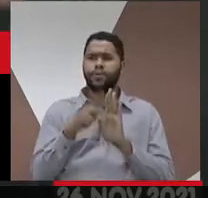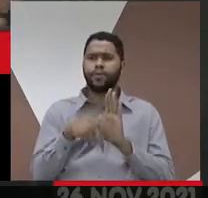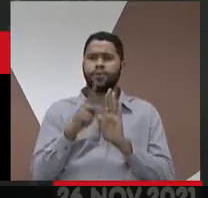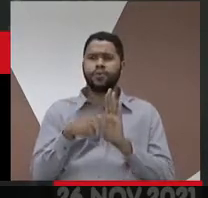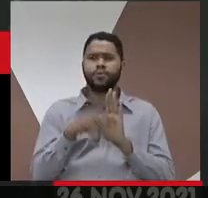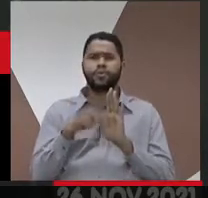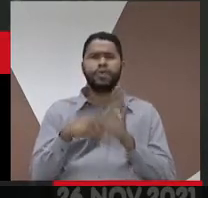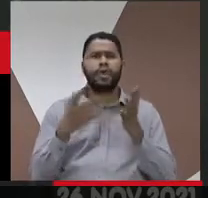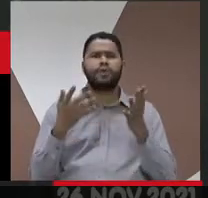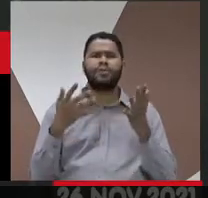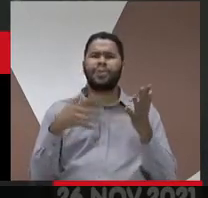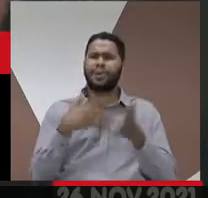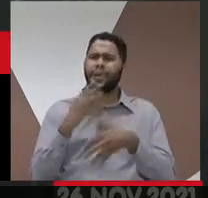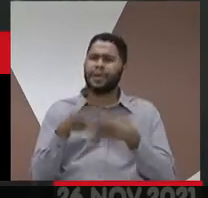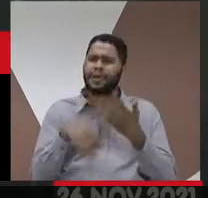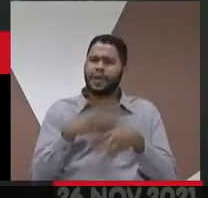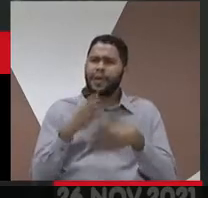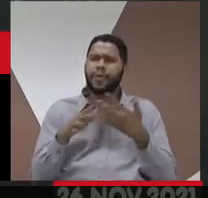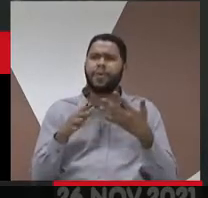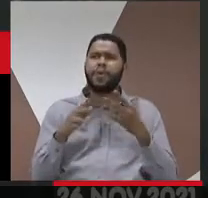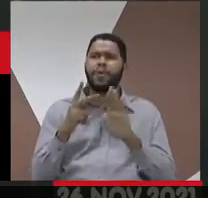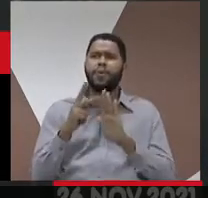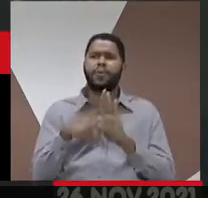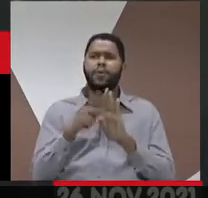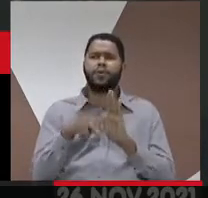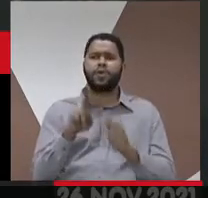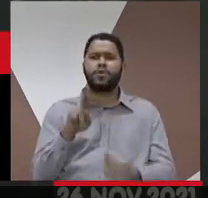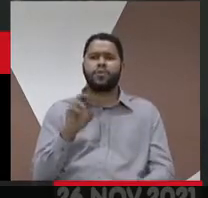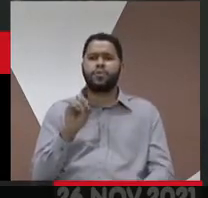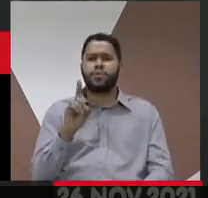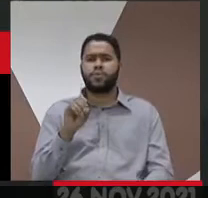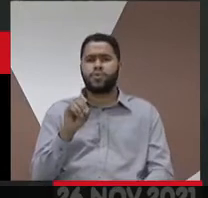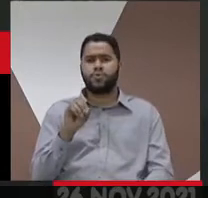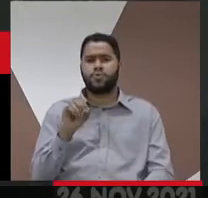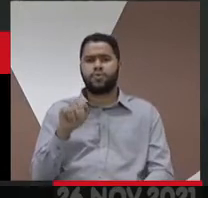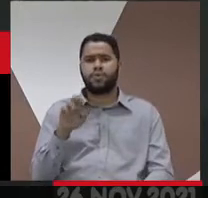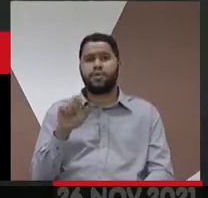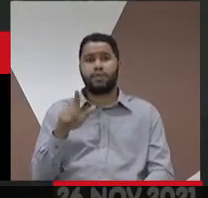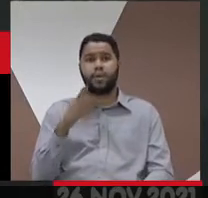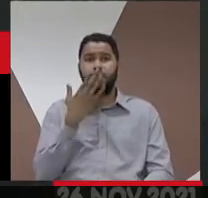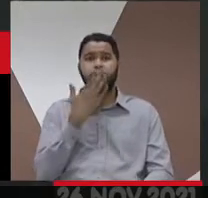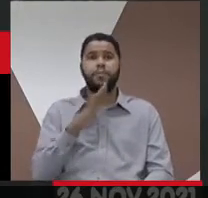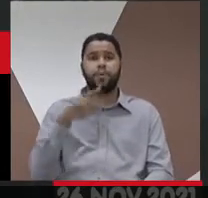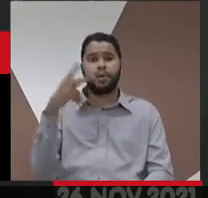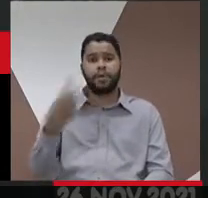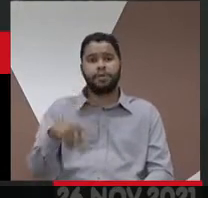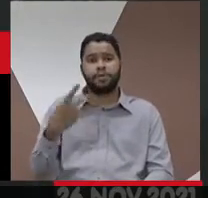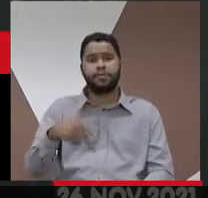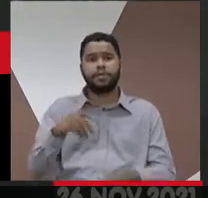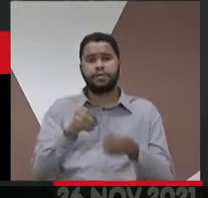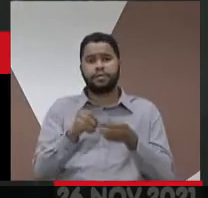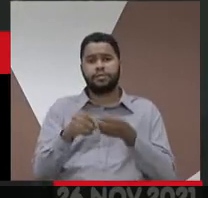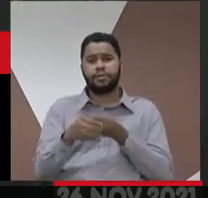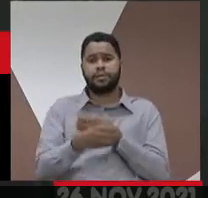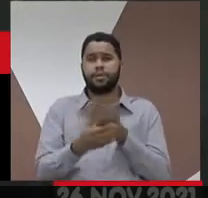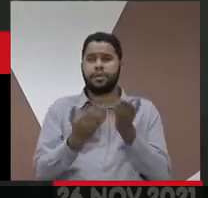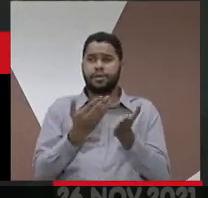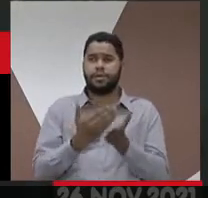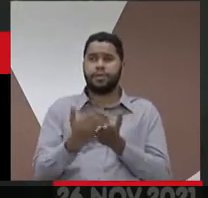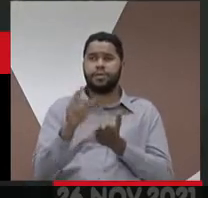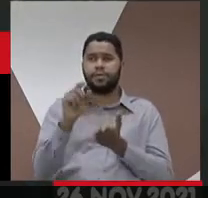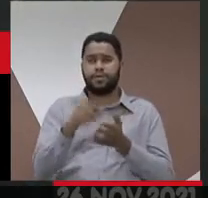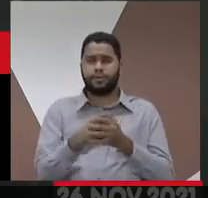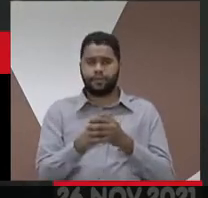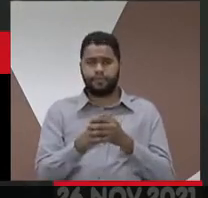esse caos e com essa devastação que o projeto do Rodoanel promete para a nossa região metropolitana. Queria iniciar dizendo o